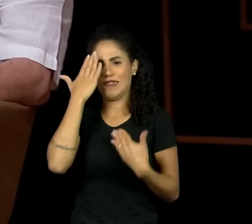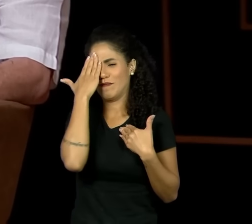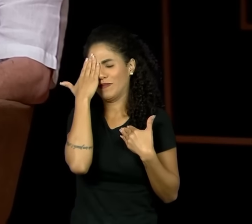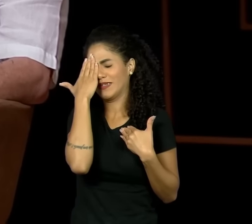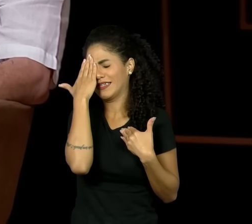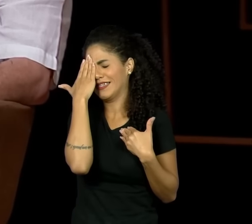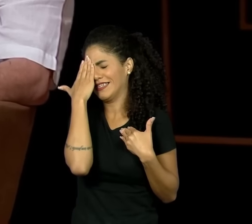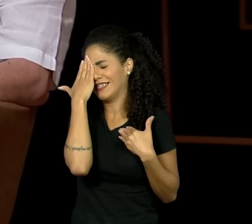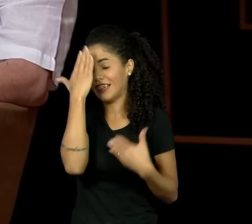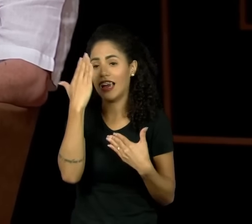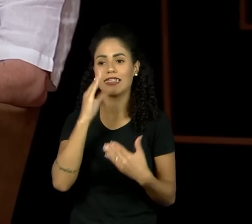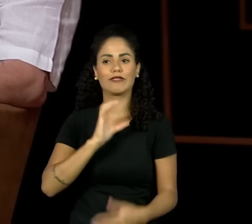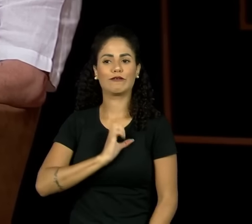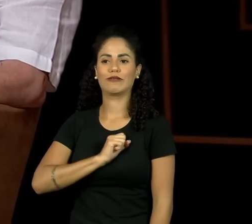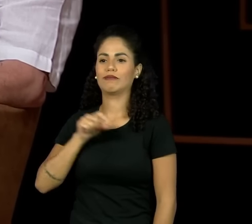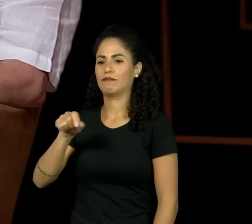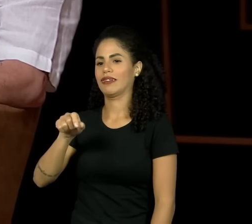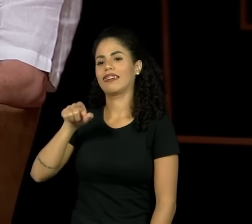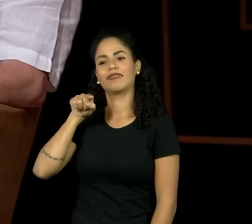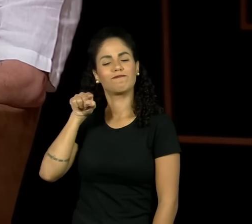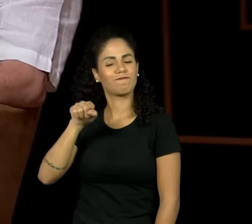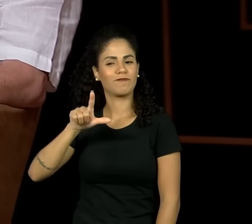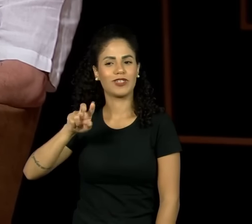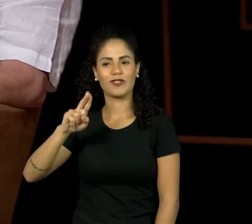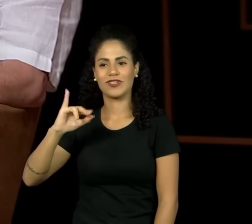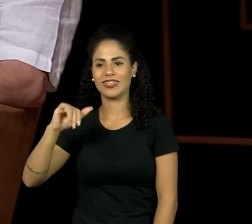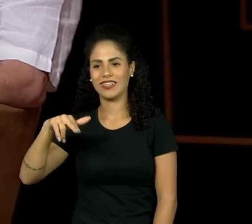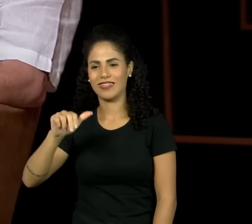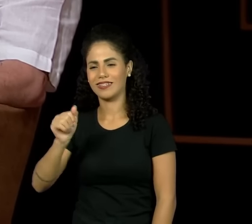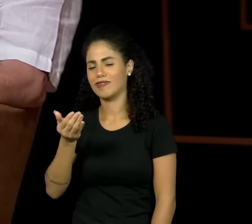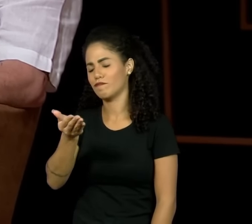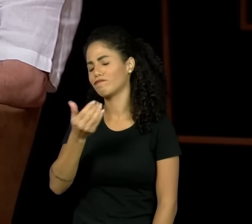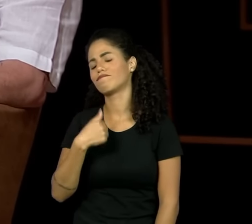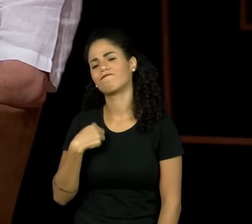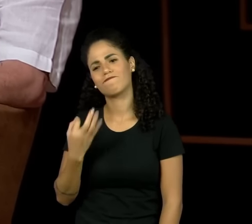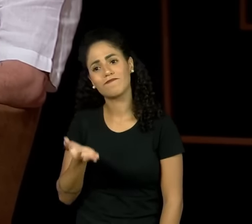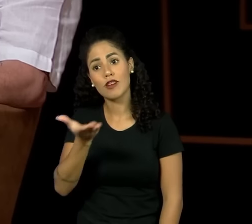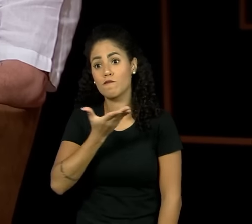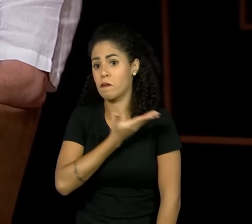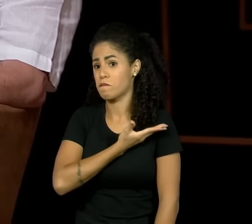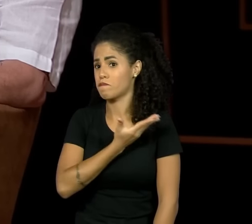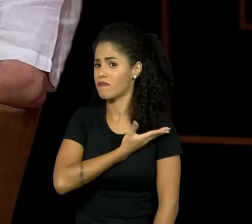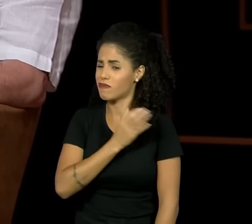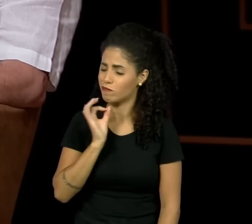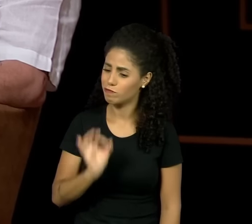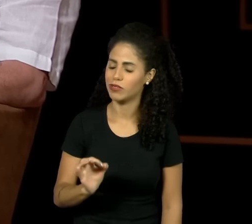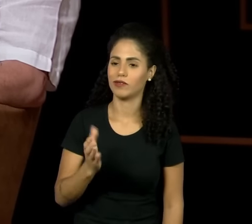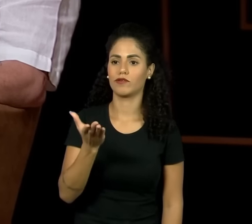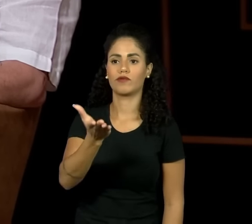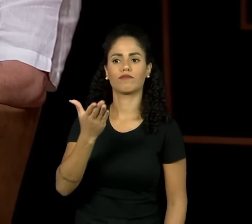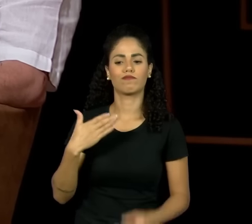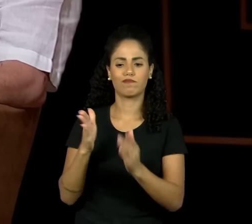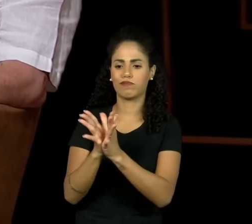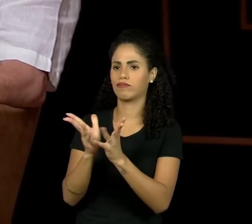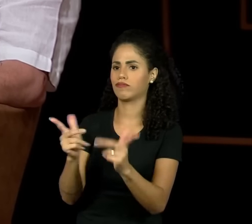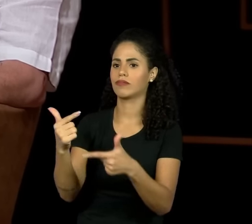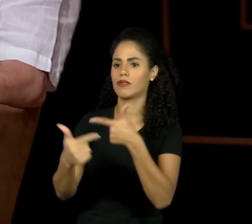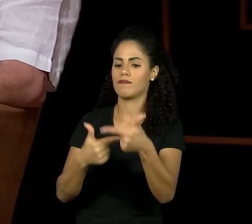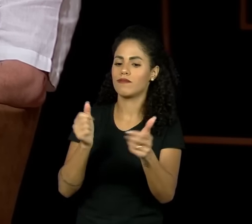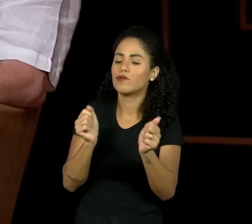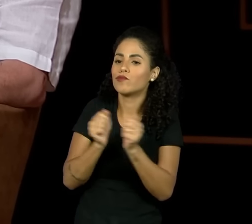Luciana eh a Lu é ela foi uma parceira maravilhosa